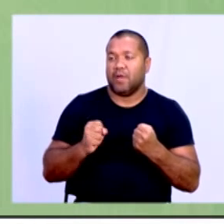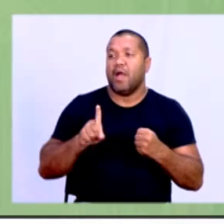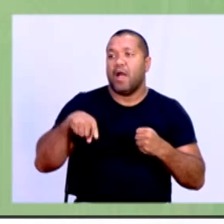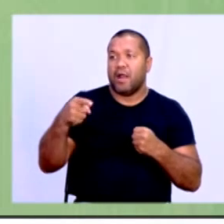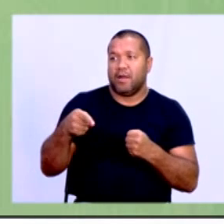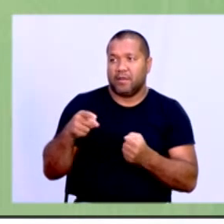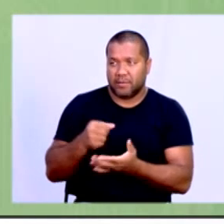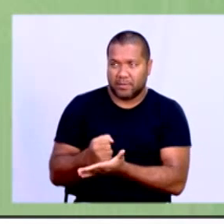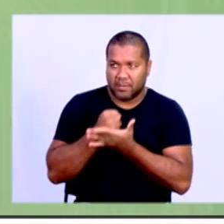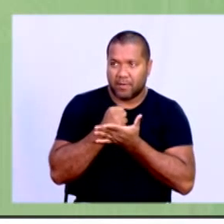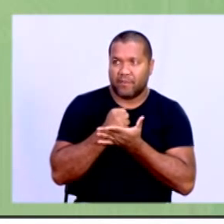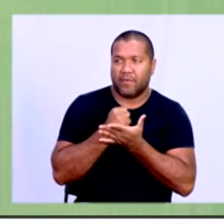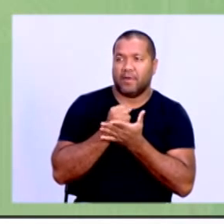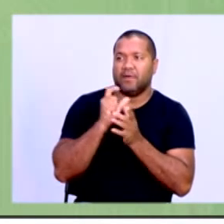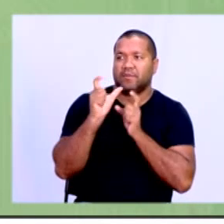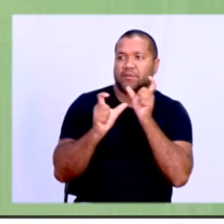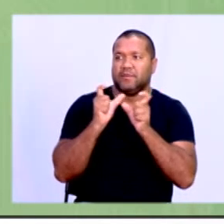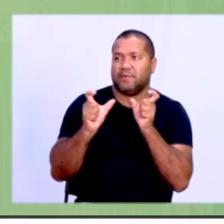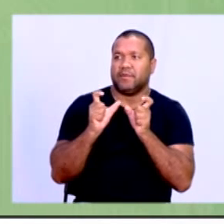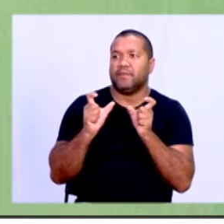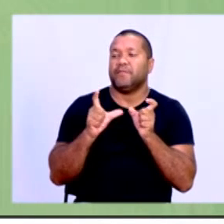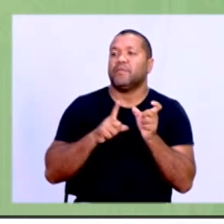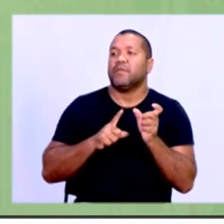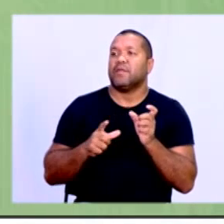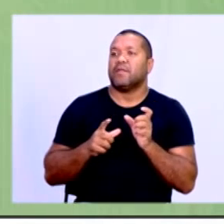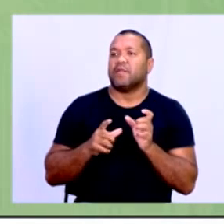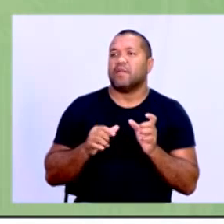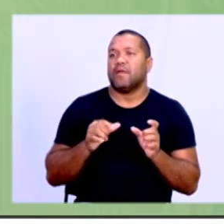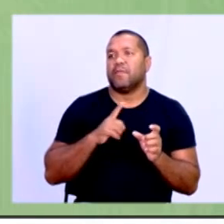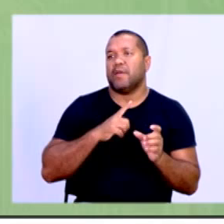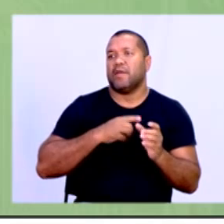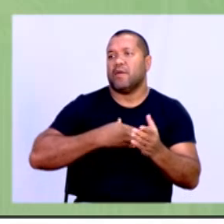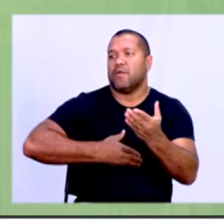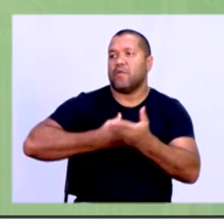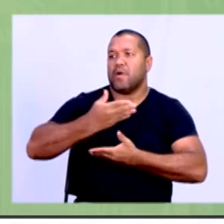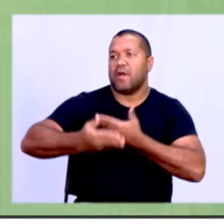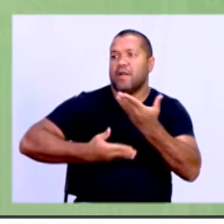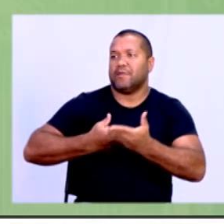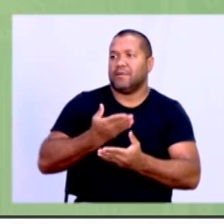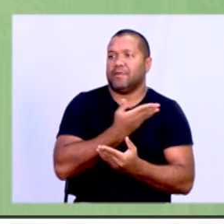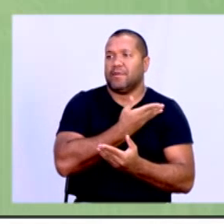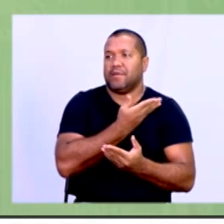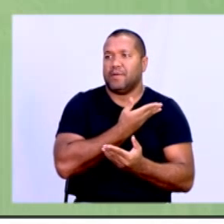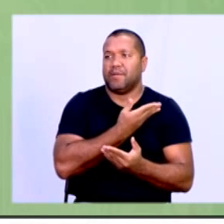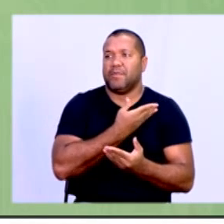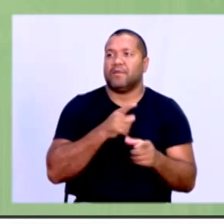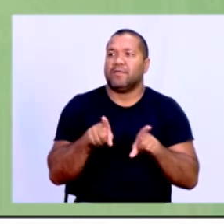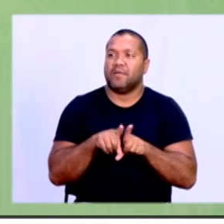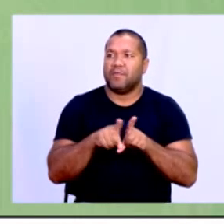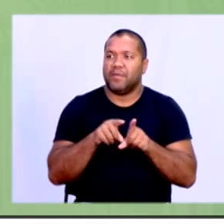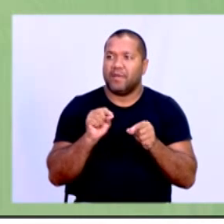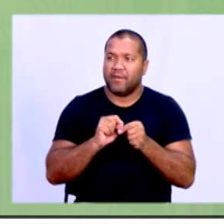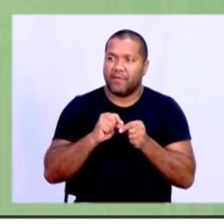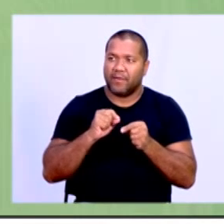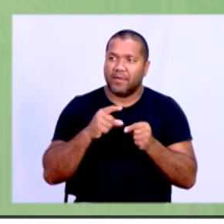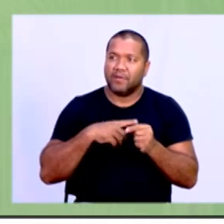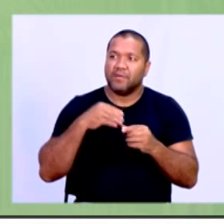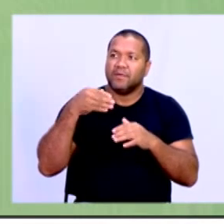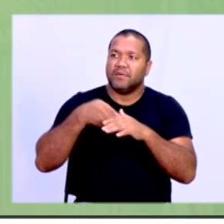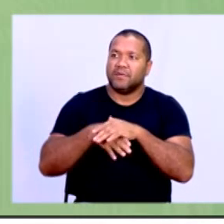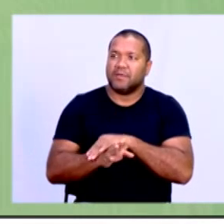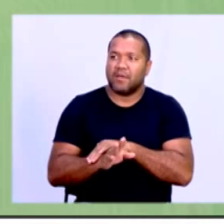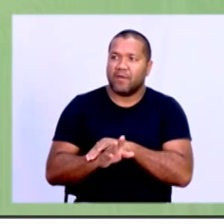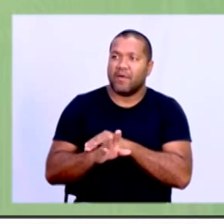do usuário, os relacionamentos entre amigos também é feito pelo model, armazenar e recuperar